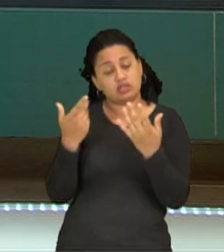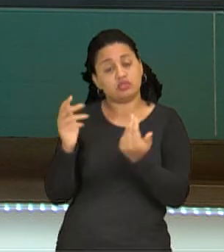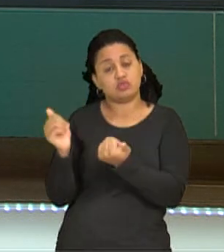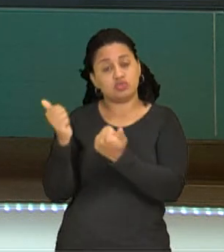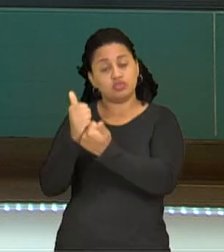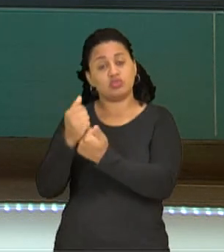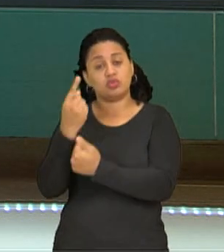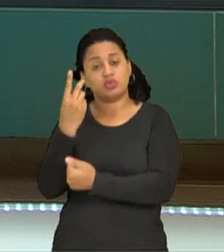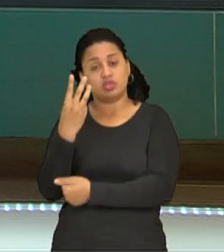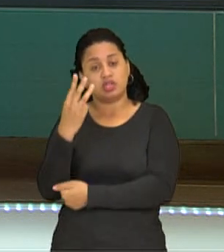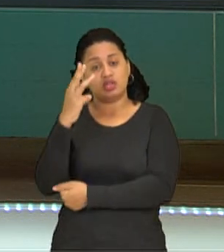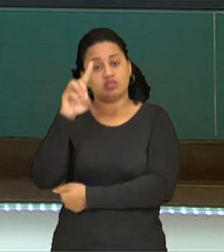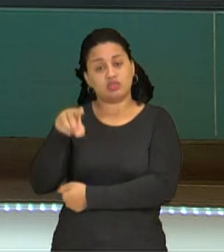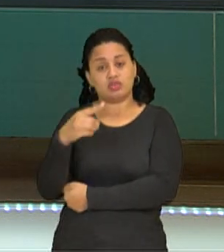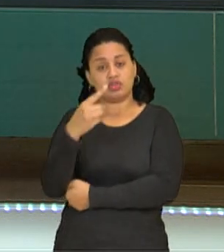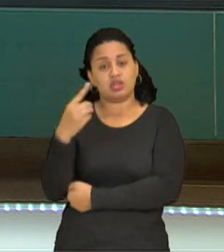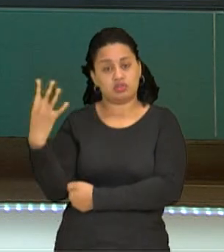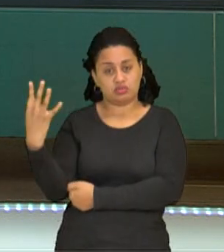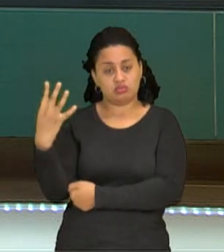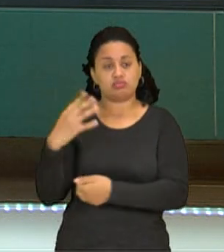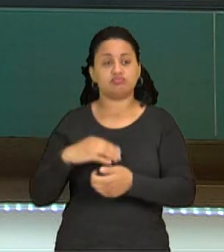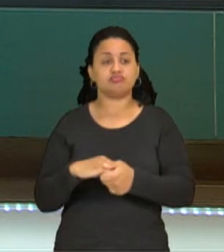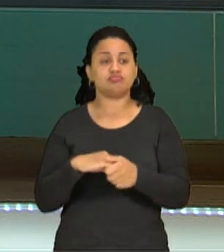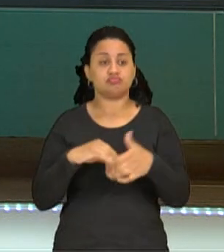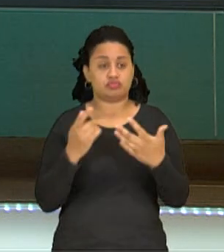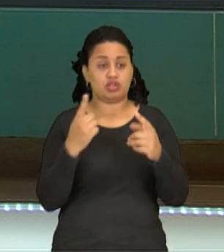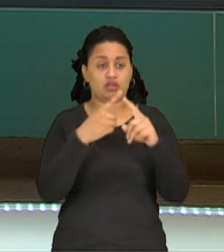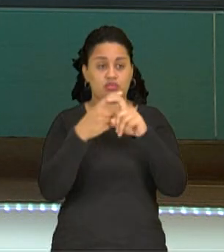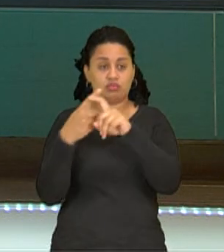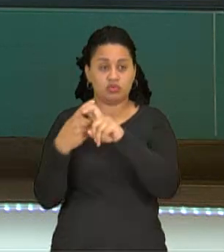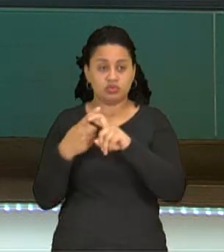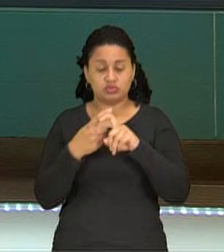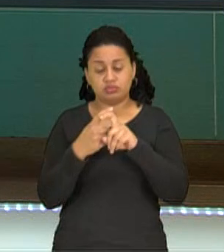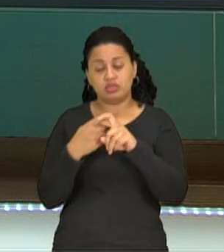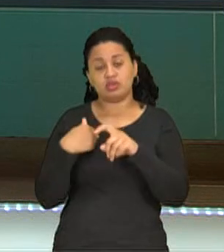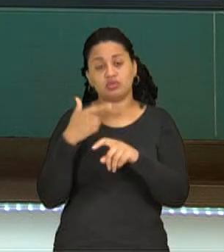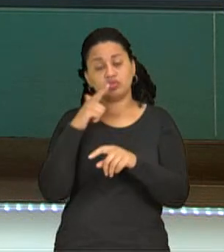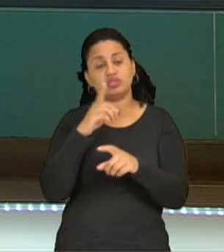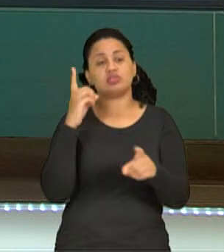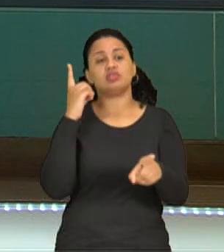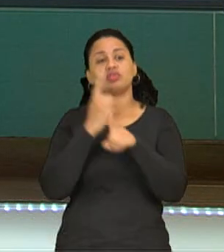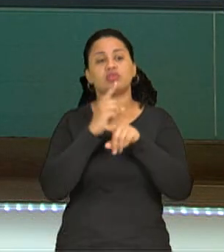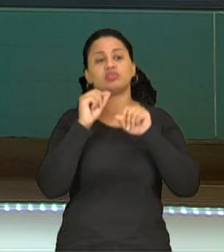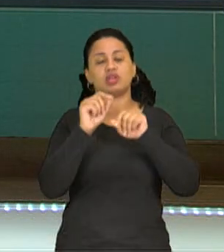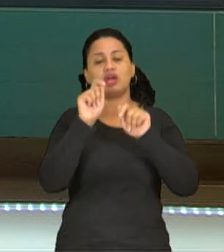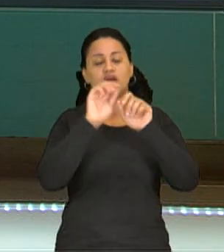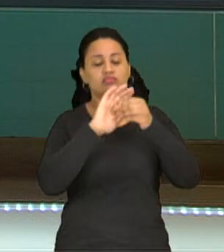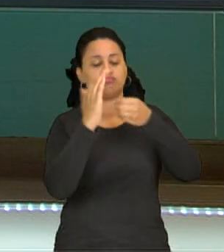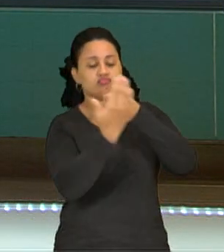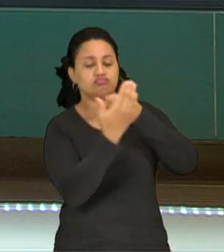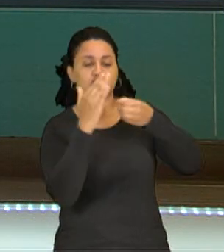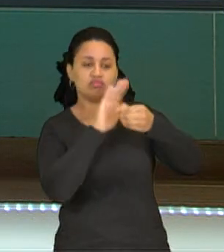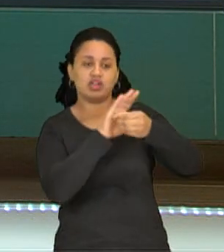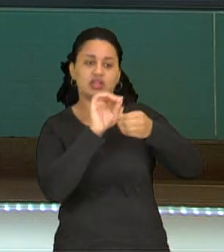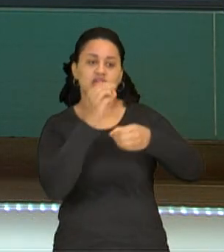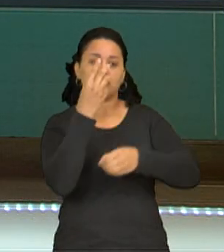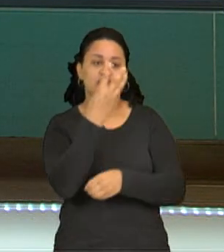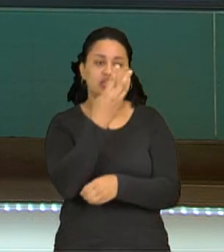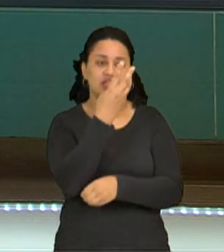usa este valor 3,14, multiplicando aqui, encontramos que a área lateral, portanto,